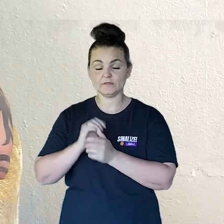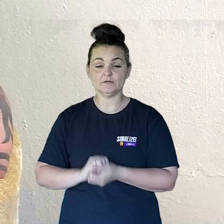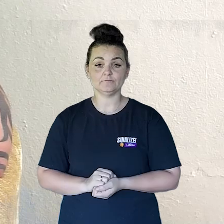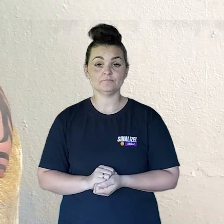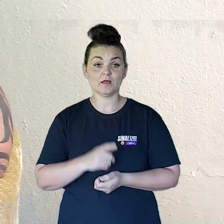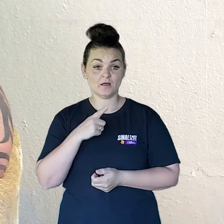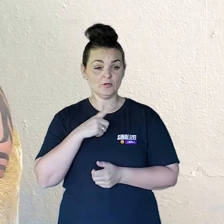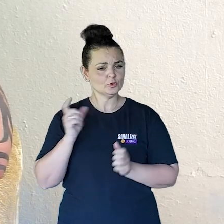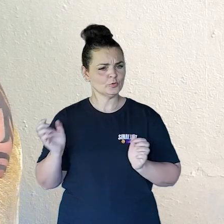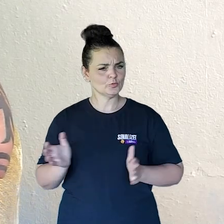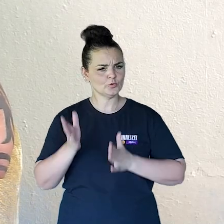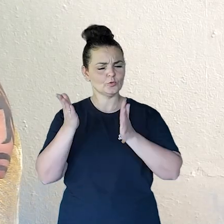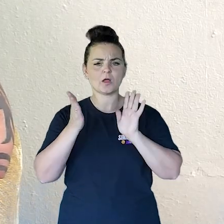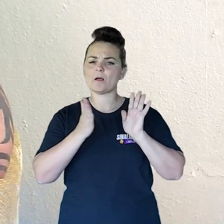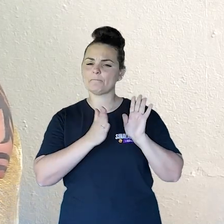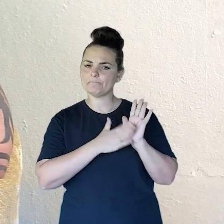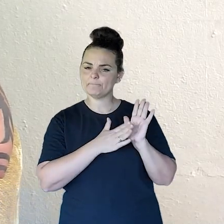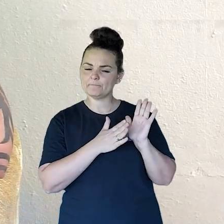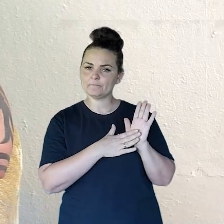por um propósito